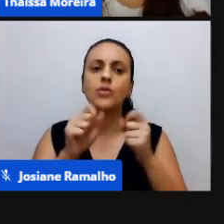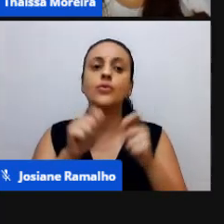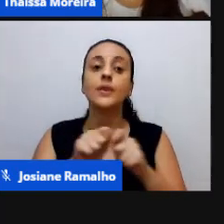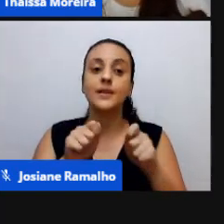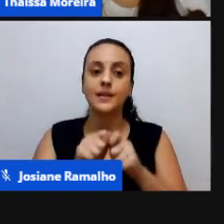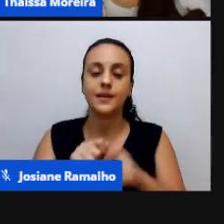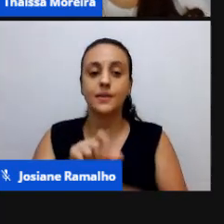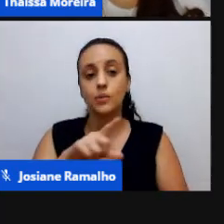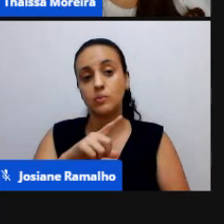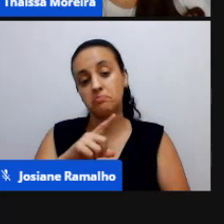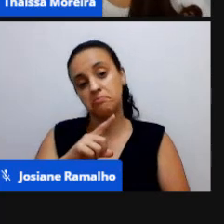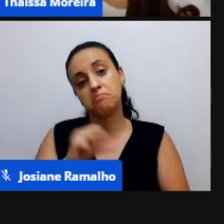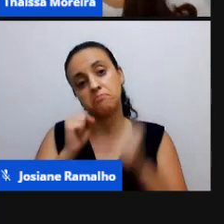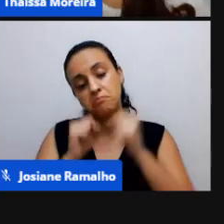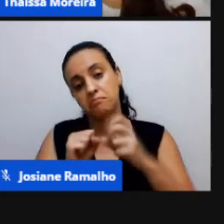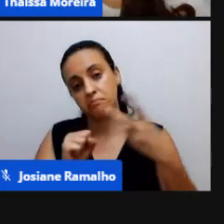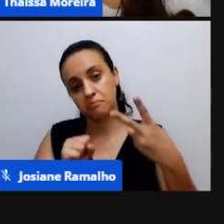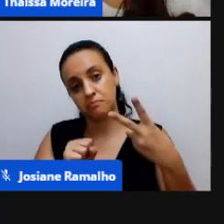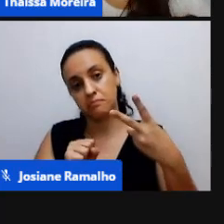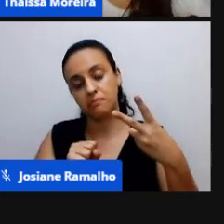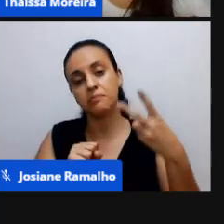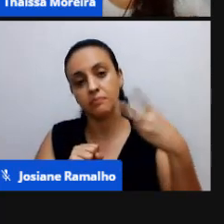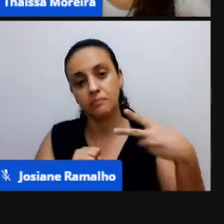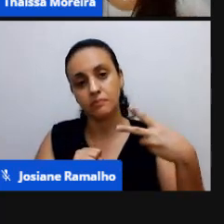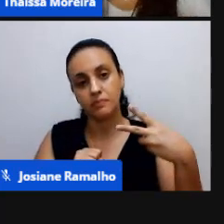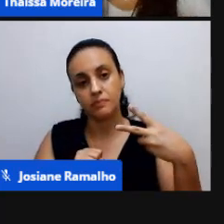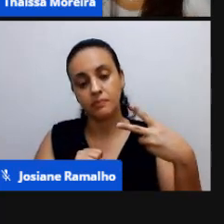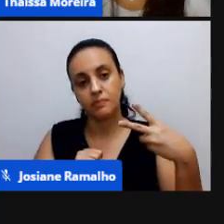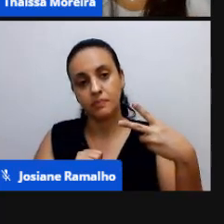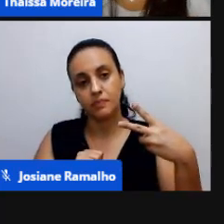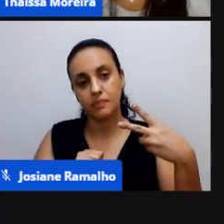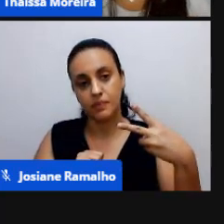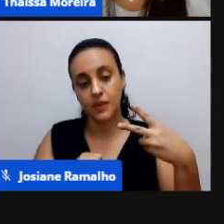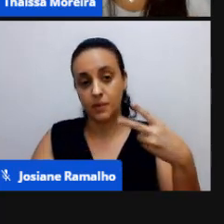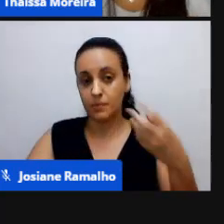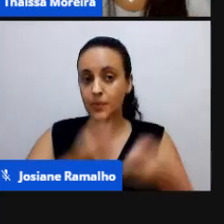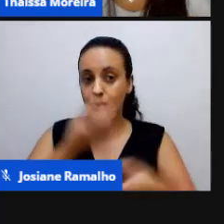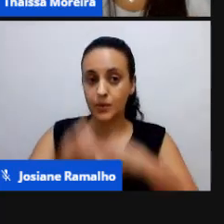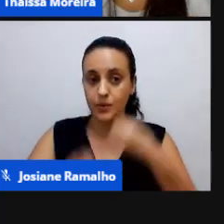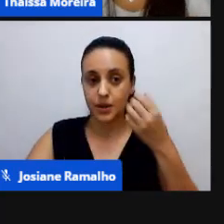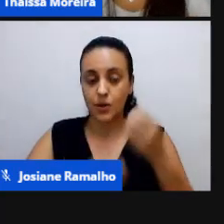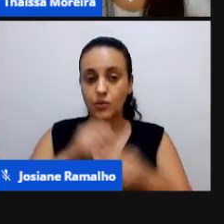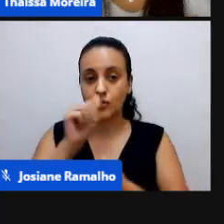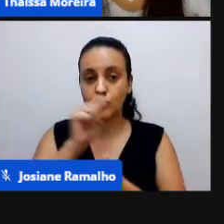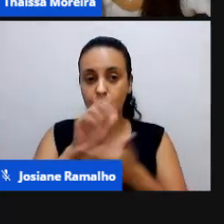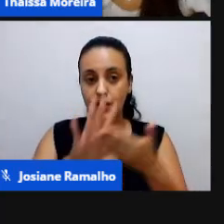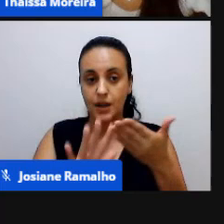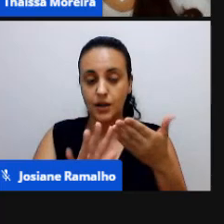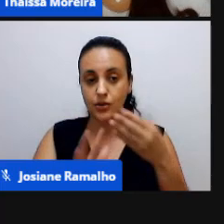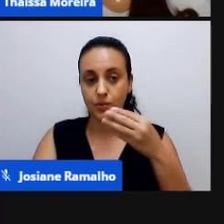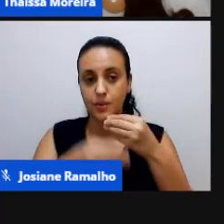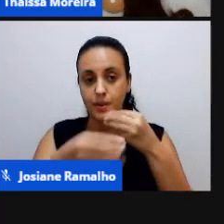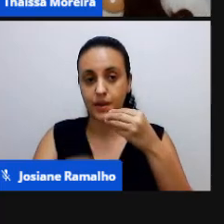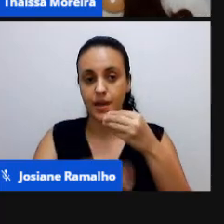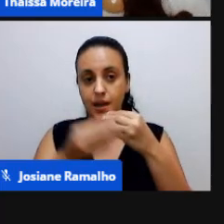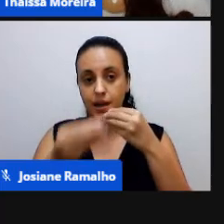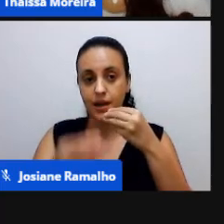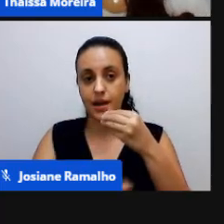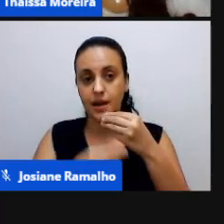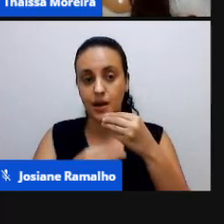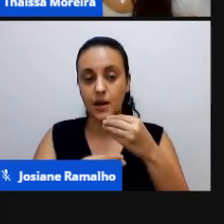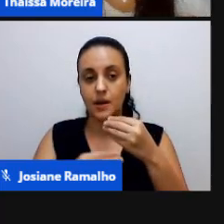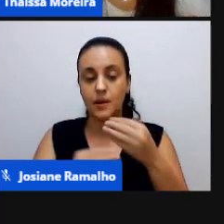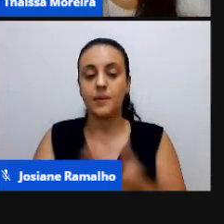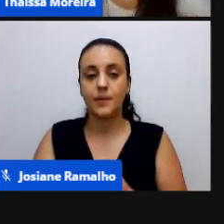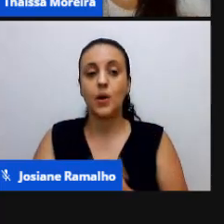2 possibilidades. Uma de produção de atividade complementar ou de